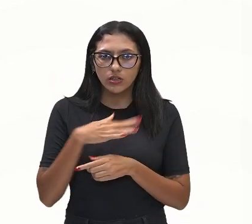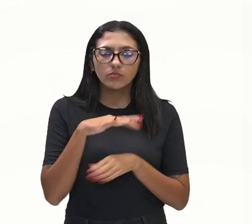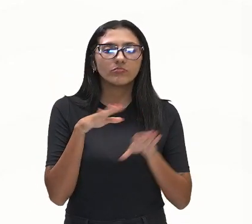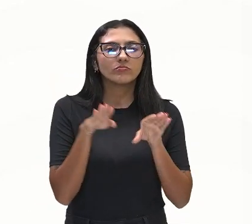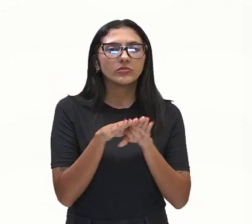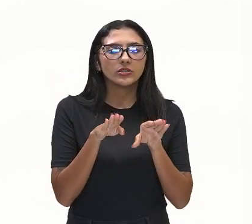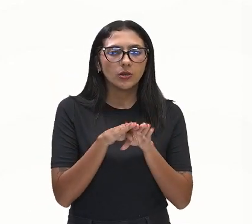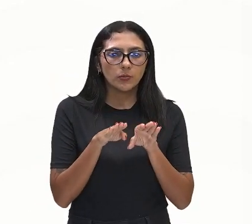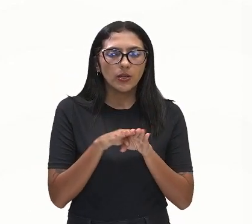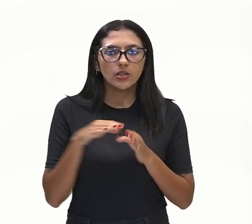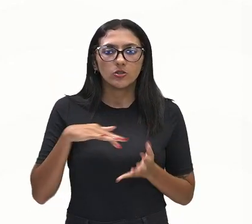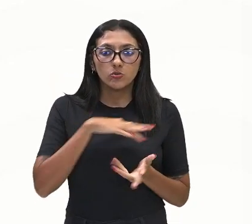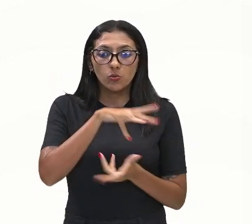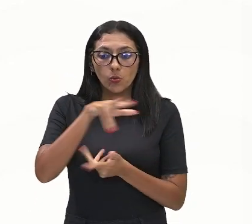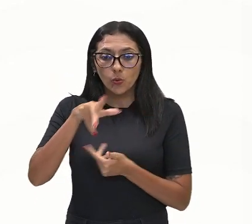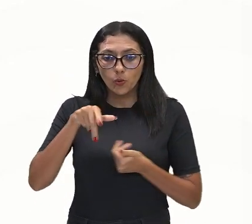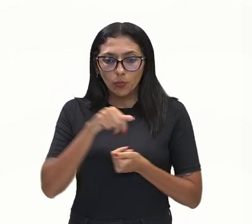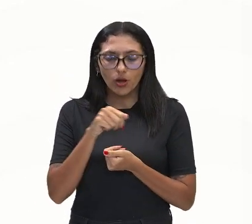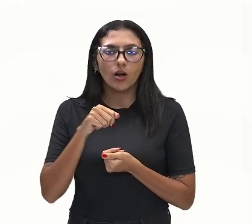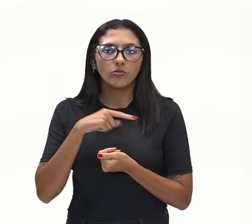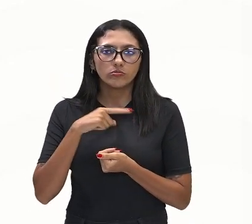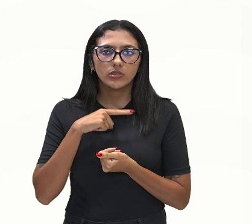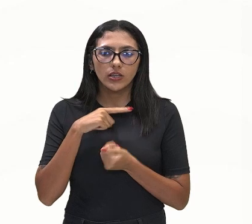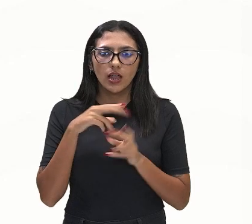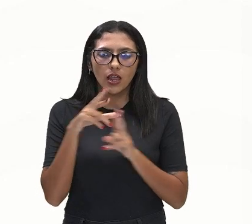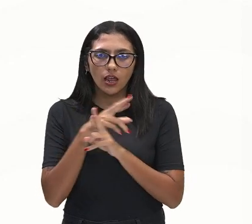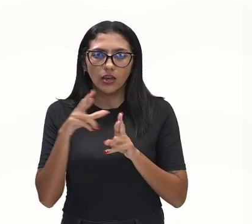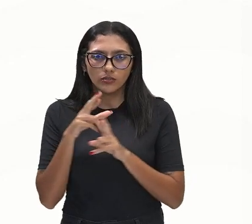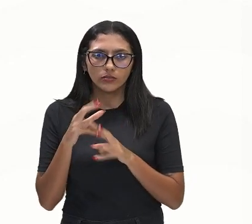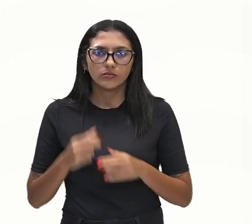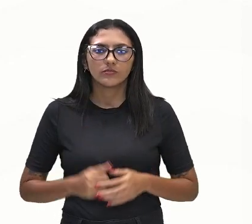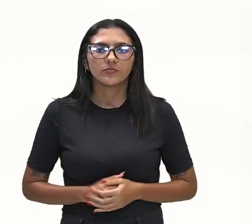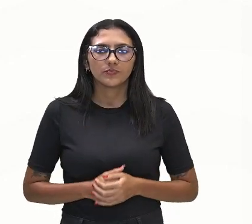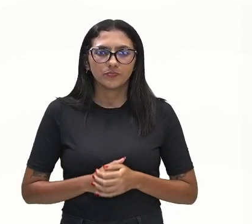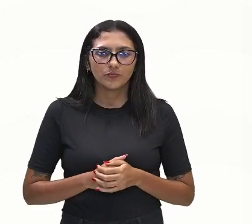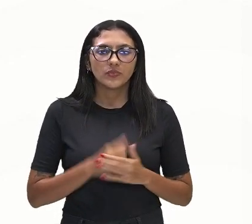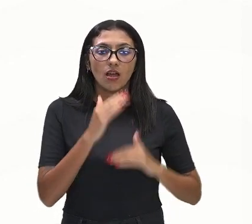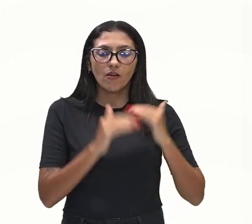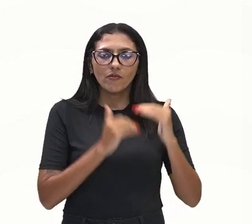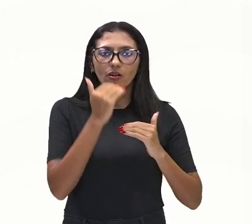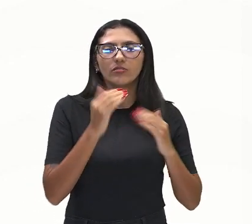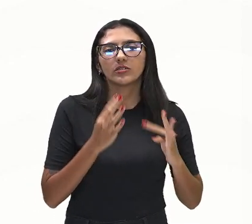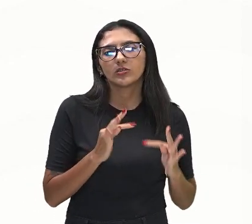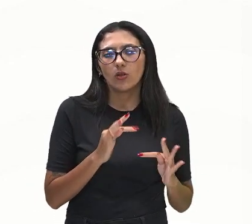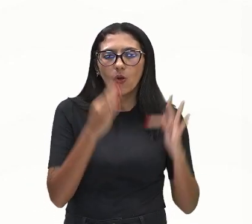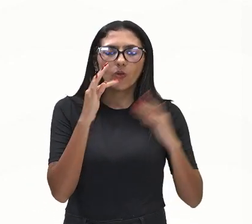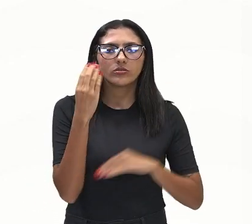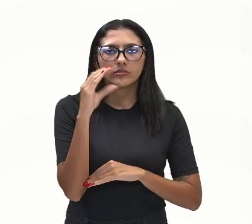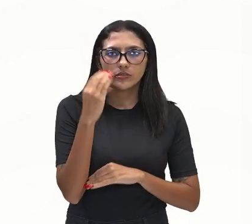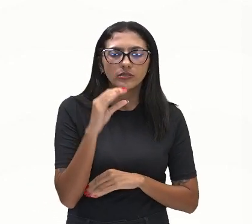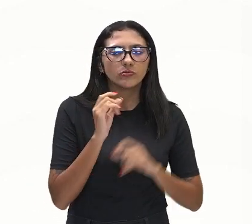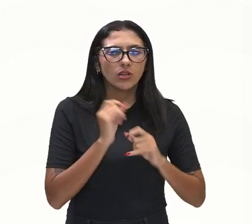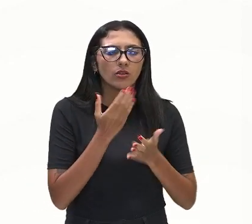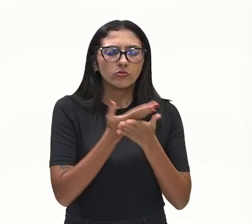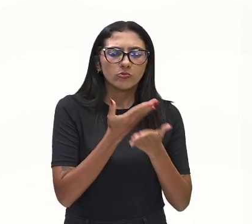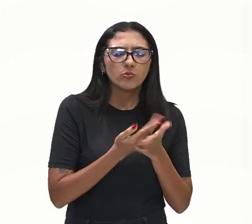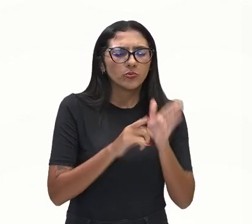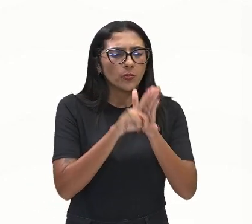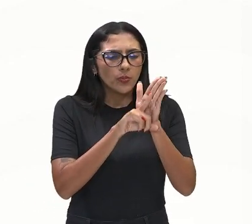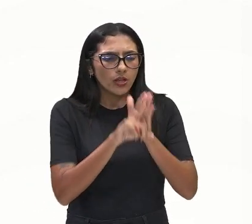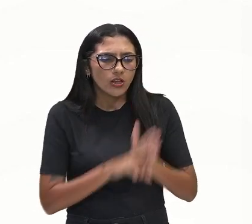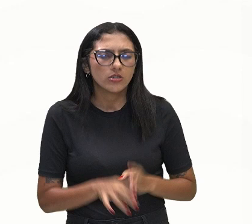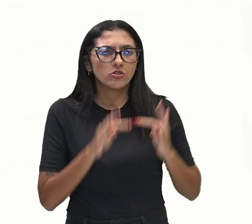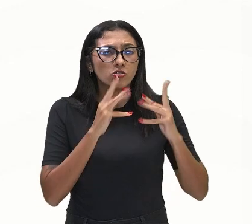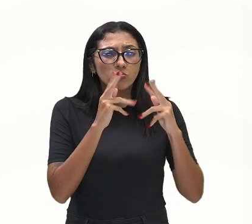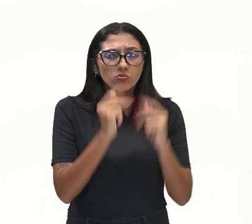do global para o local. Avanço tecnológico e científico, onde os estudos, pesquisas, os avanços